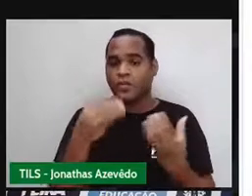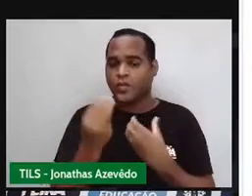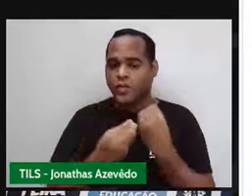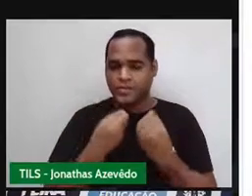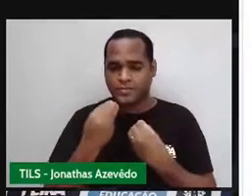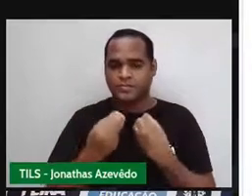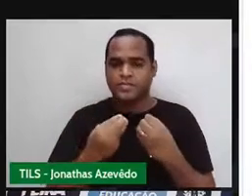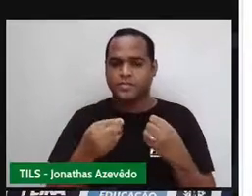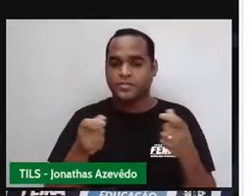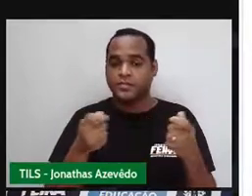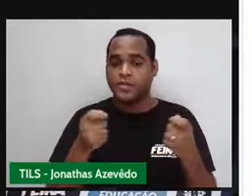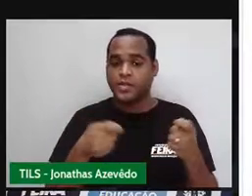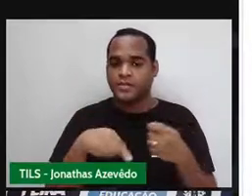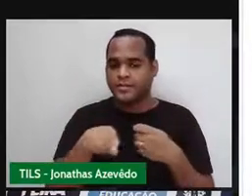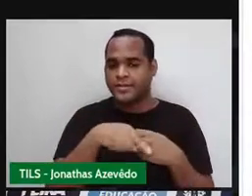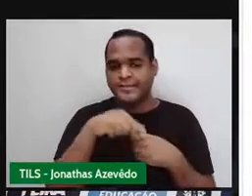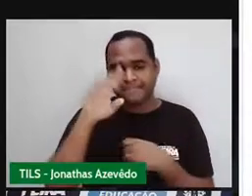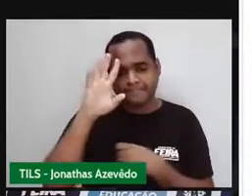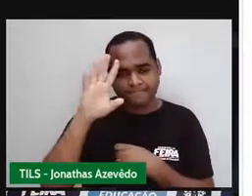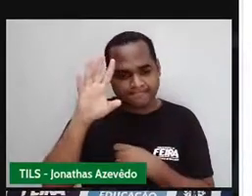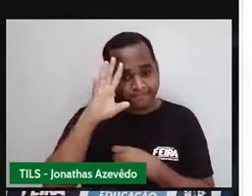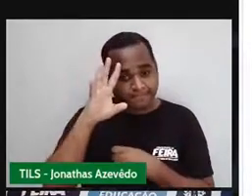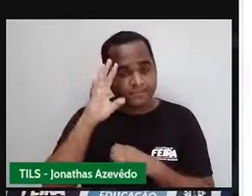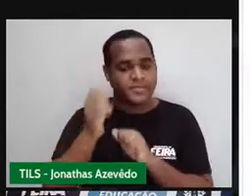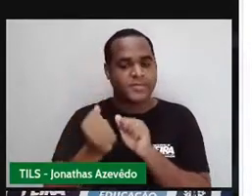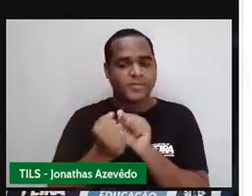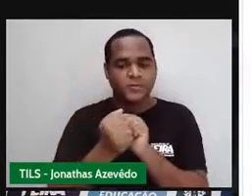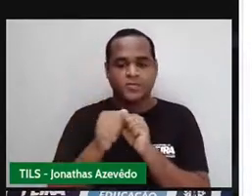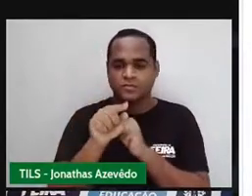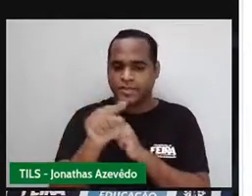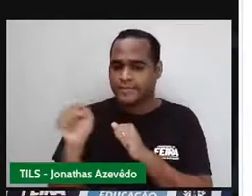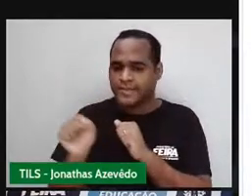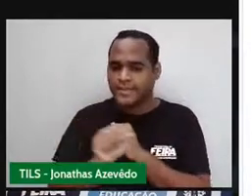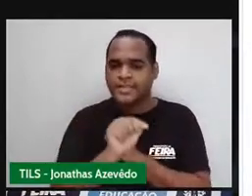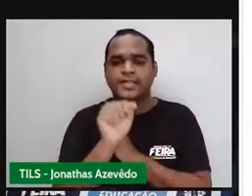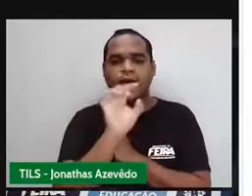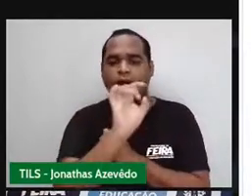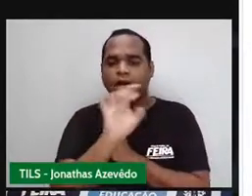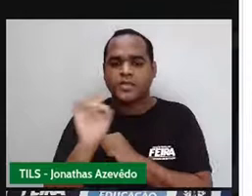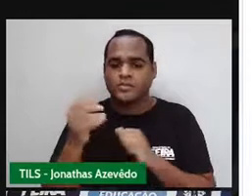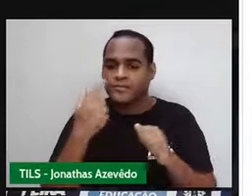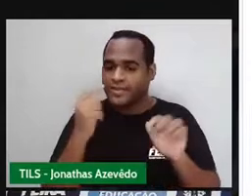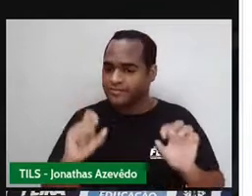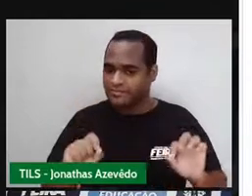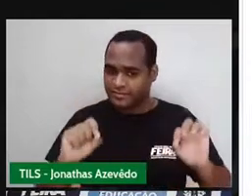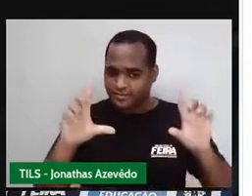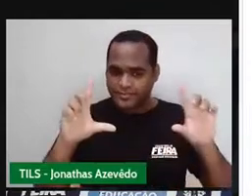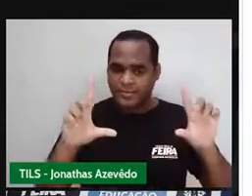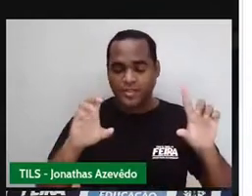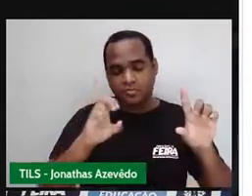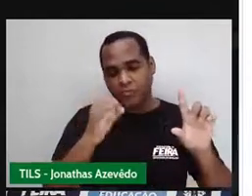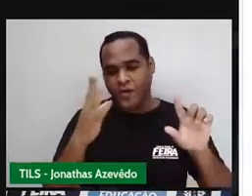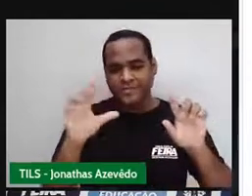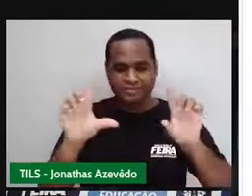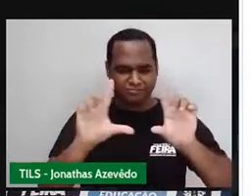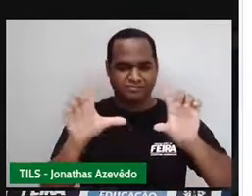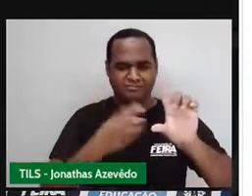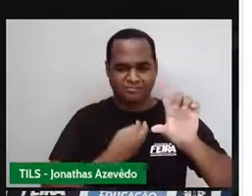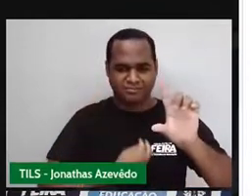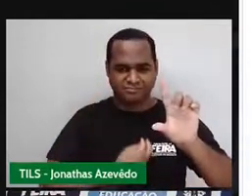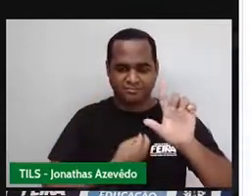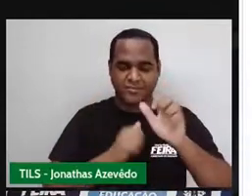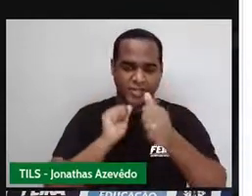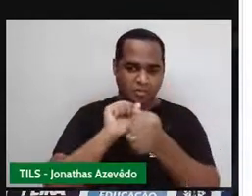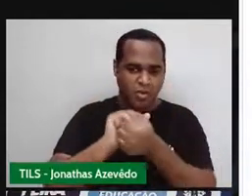vai raciocinar juntos eu aqui você aí eu aqui na tela você me acompanha ou na tela mas